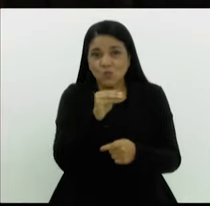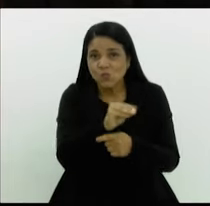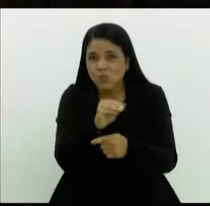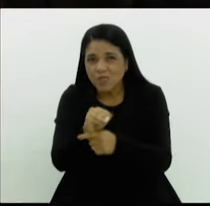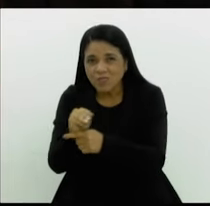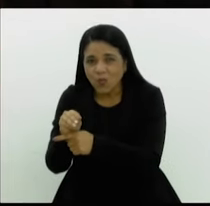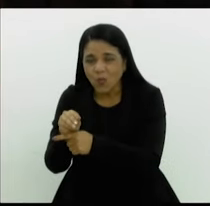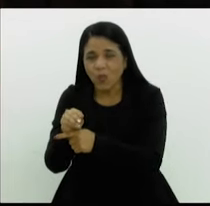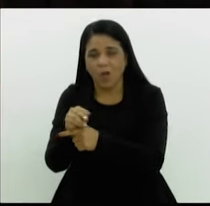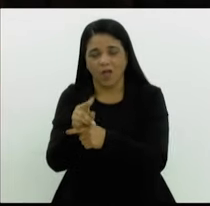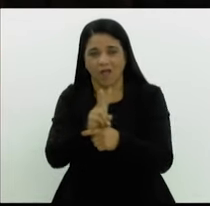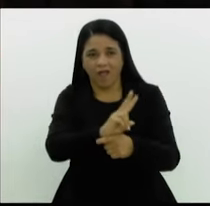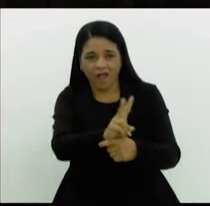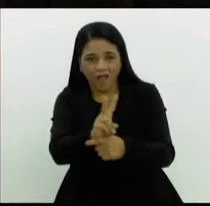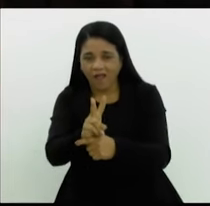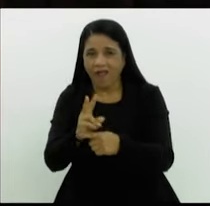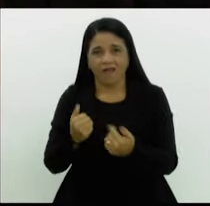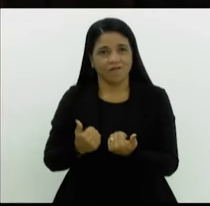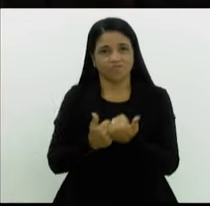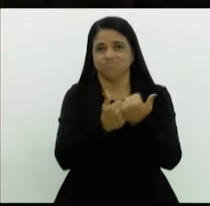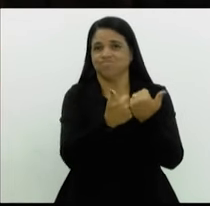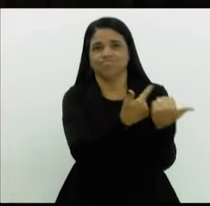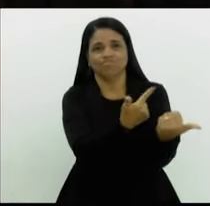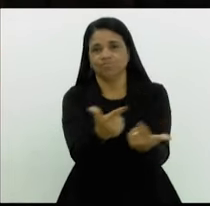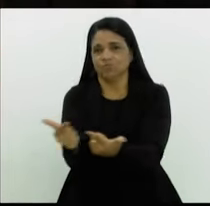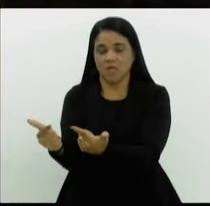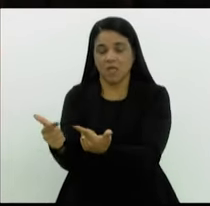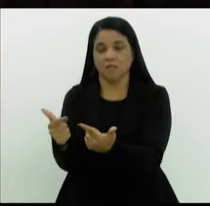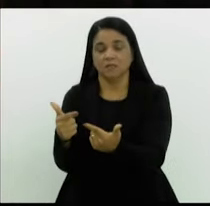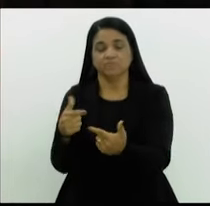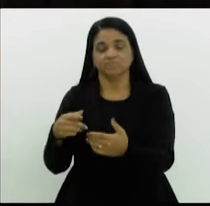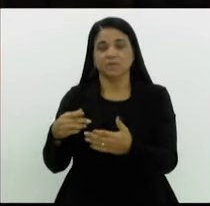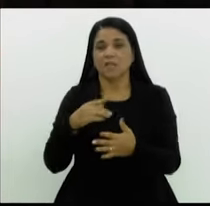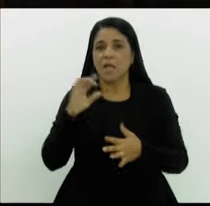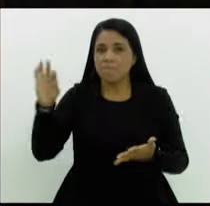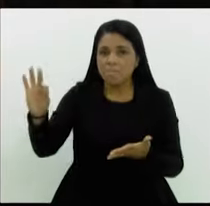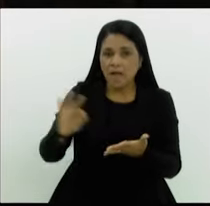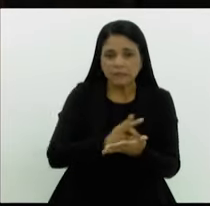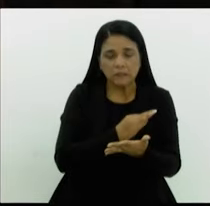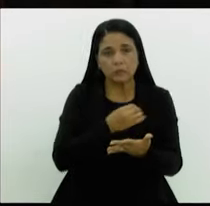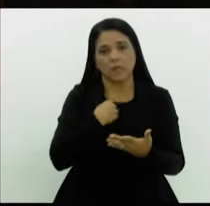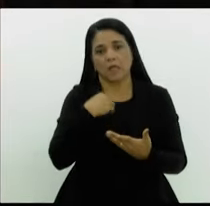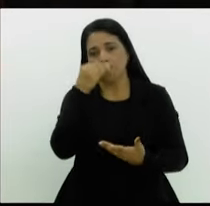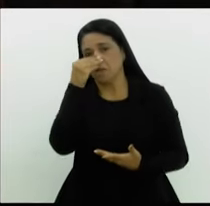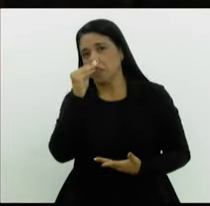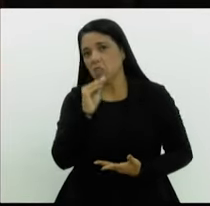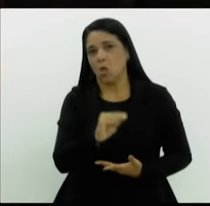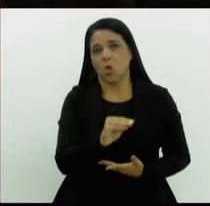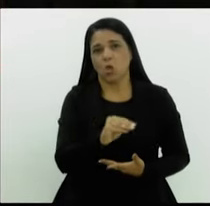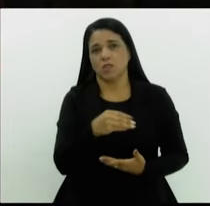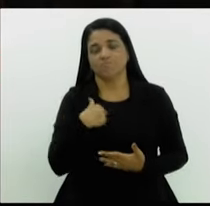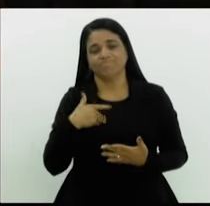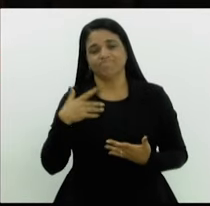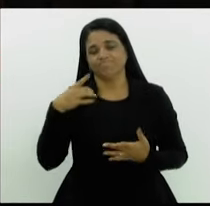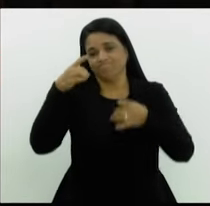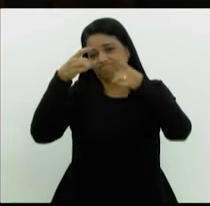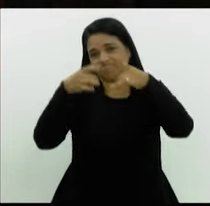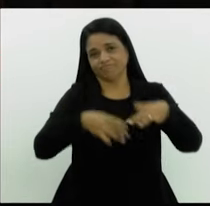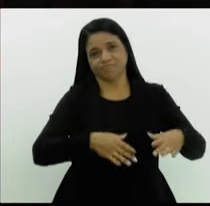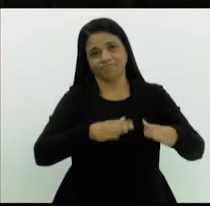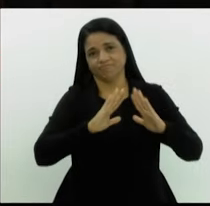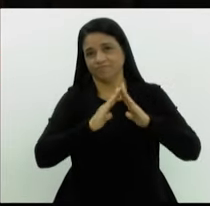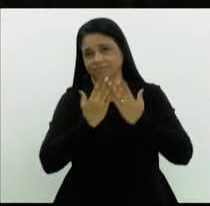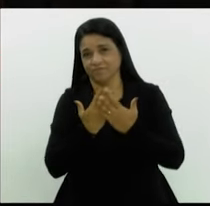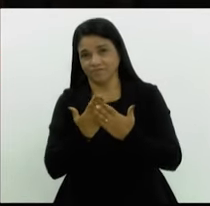acompanhá-lo. Os estudantes estão entrando na rede, estão ficando abandonados e estão deixando de frequentar a escola.